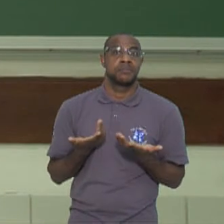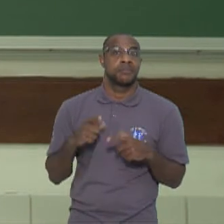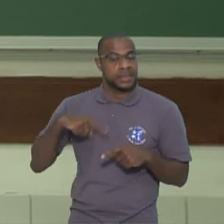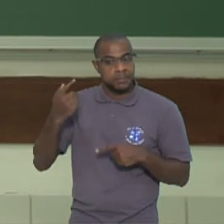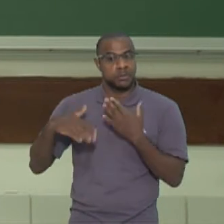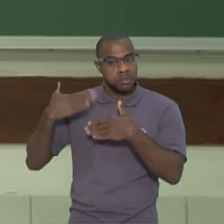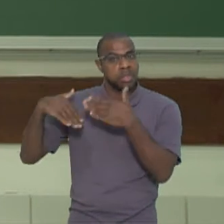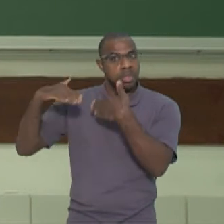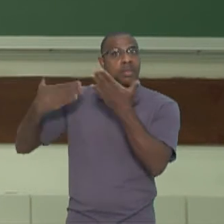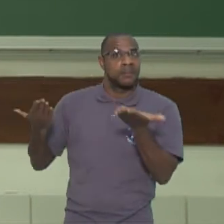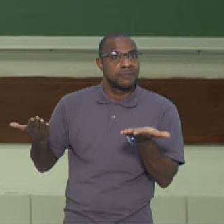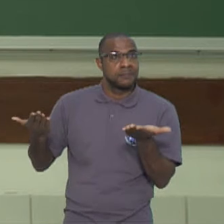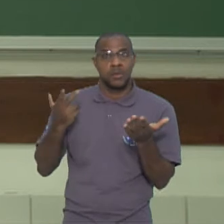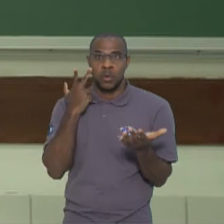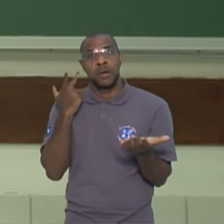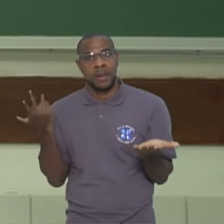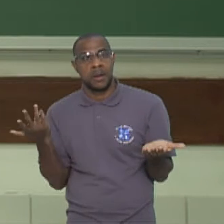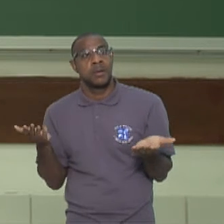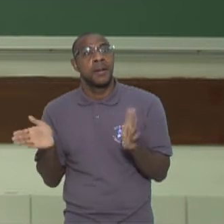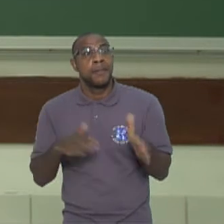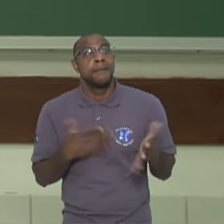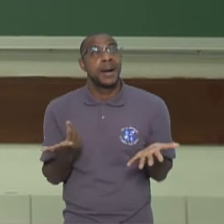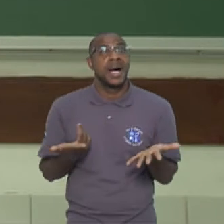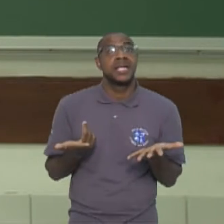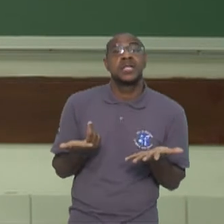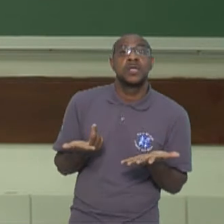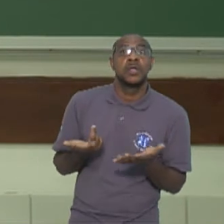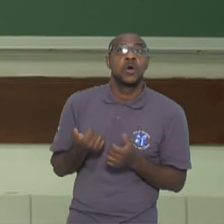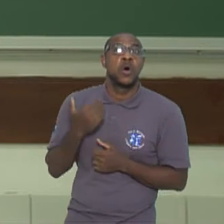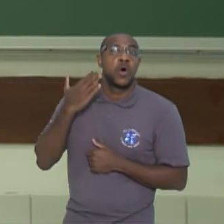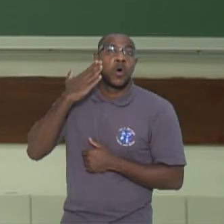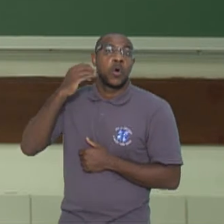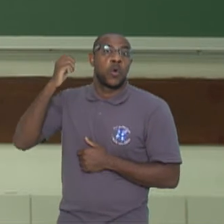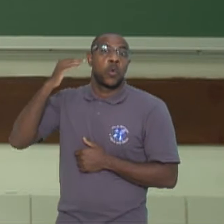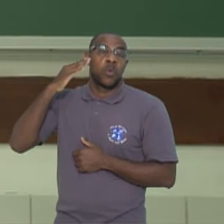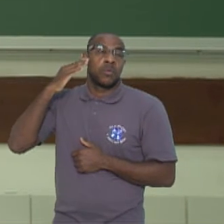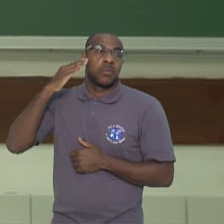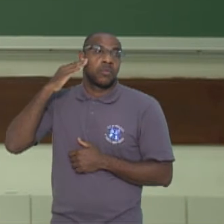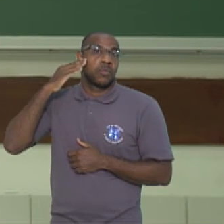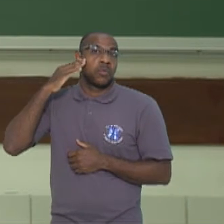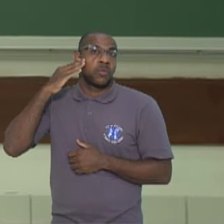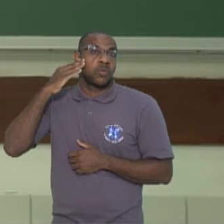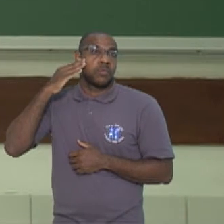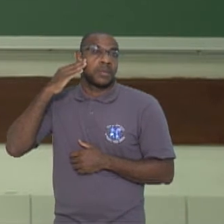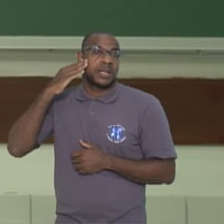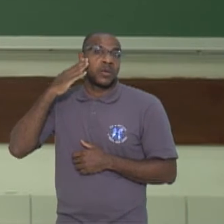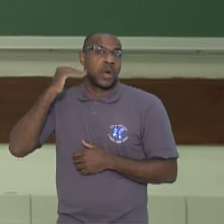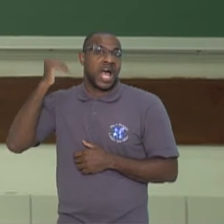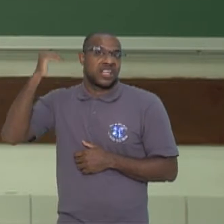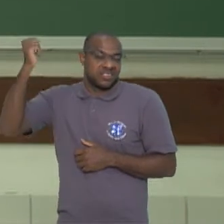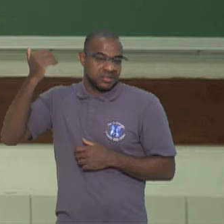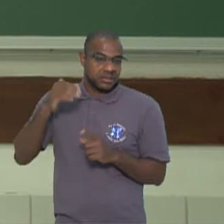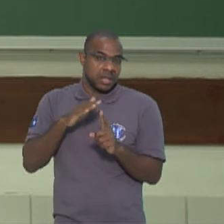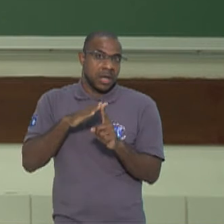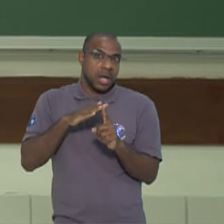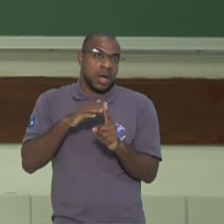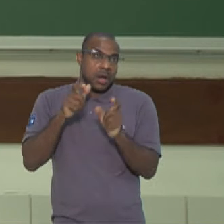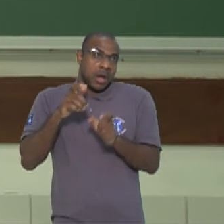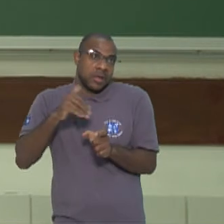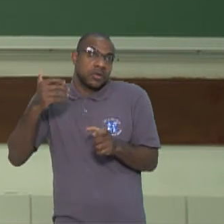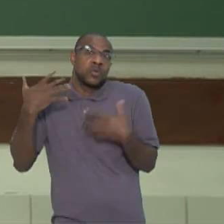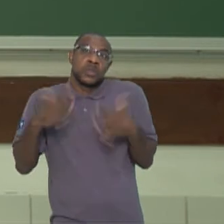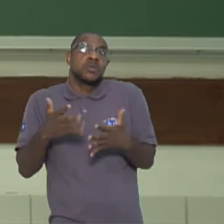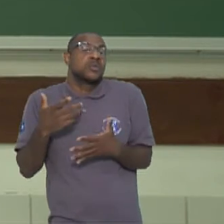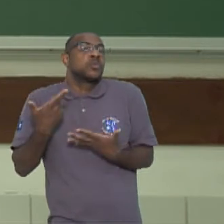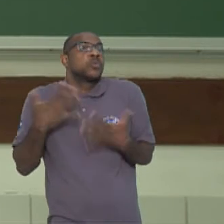normal. Mas, assim, às vezes o artista não está interessado nessa grande publicidade em torno, ou está, mas